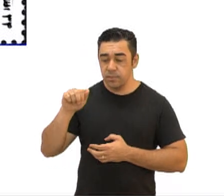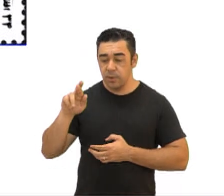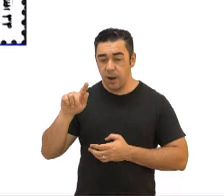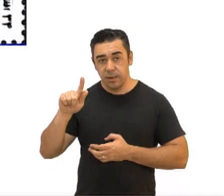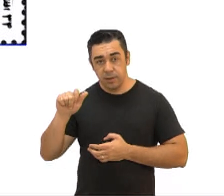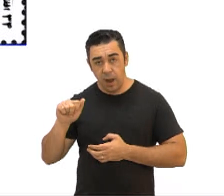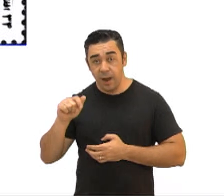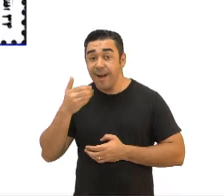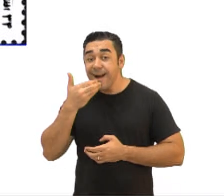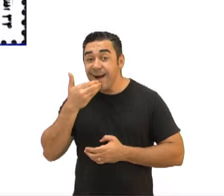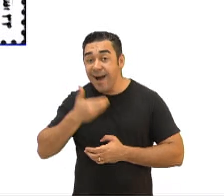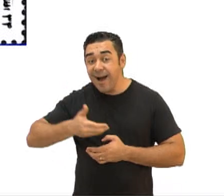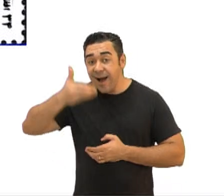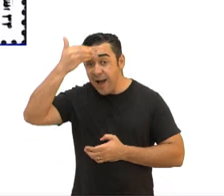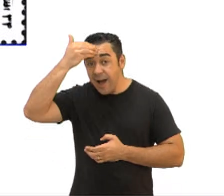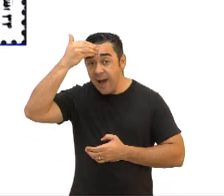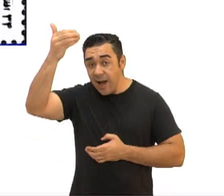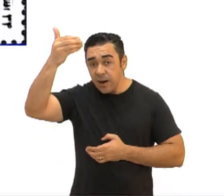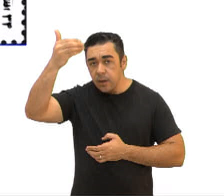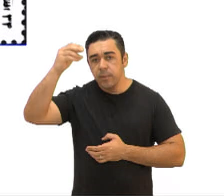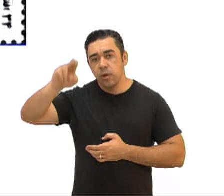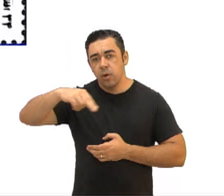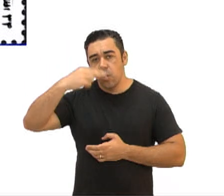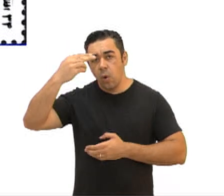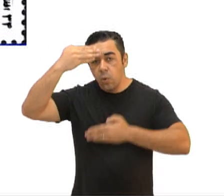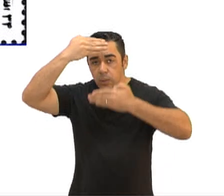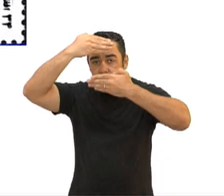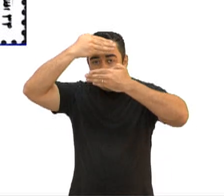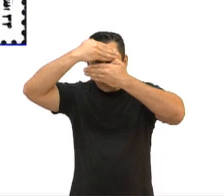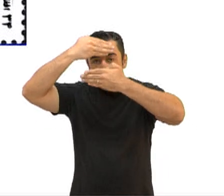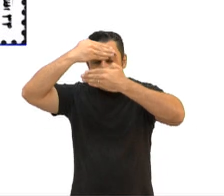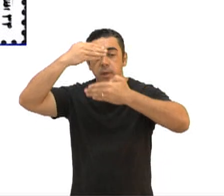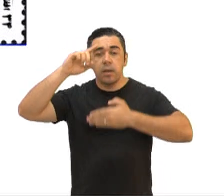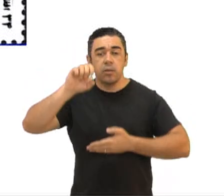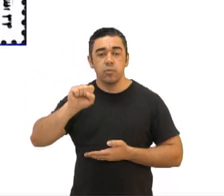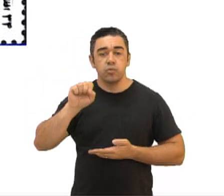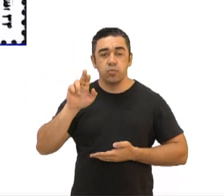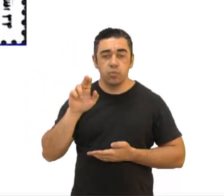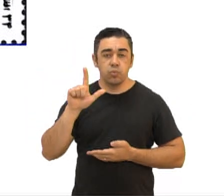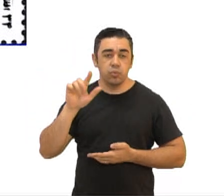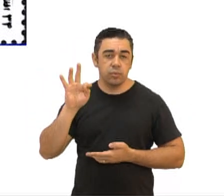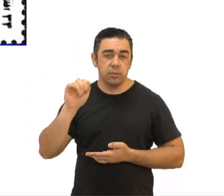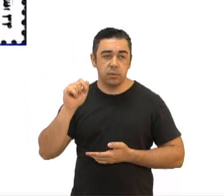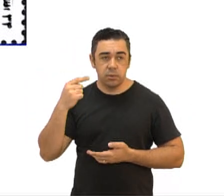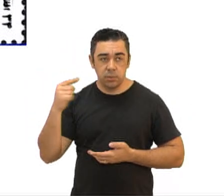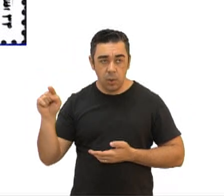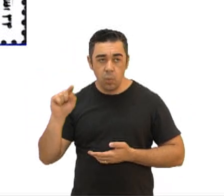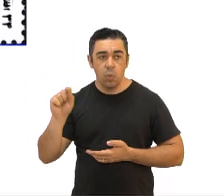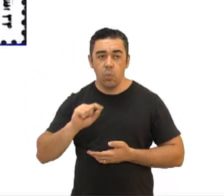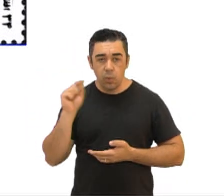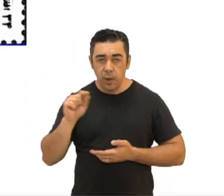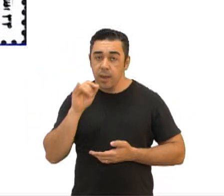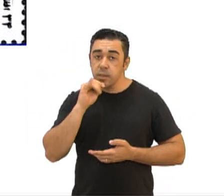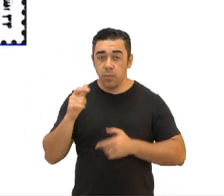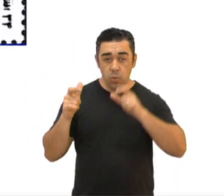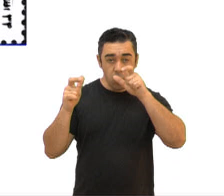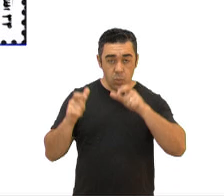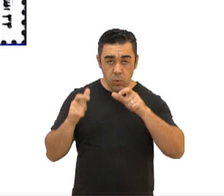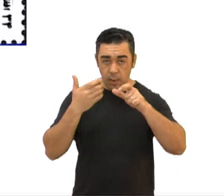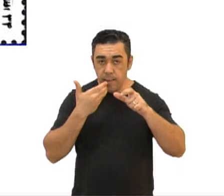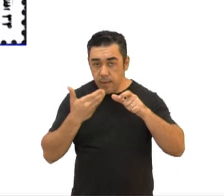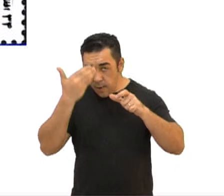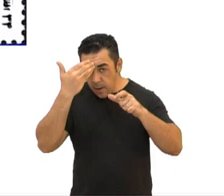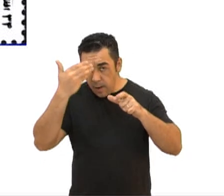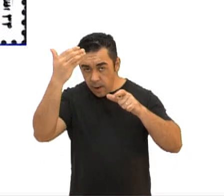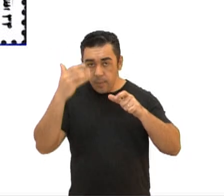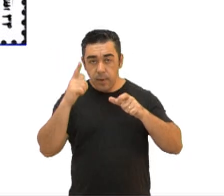nações árabes ou islâmicas. Pode-se dizer que sultão é aquele que, numa determinada região,